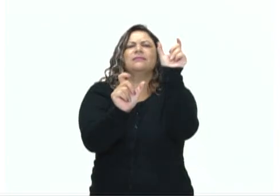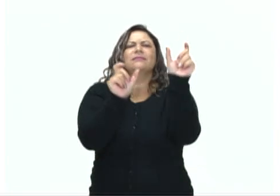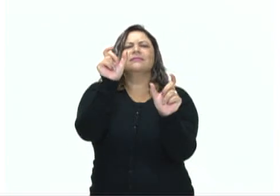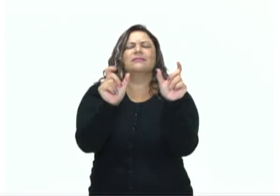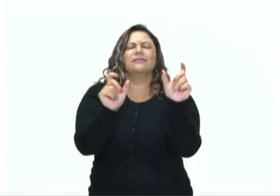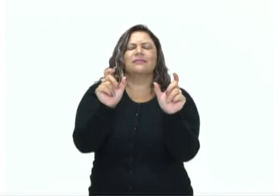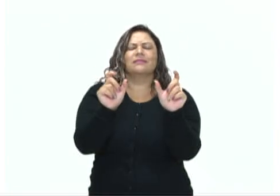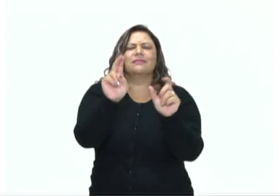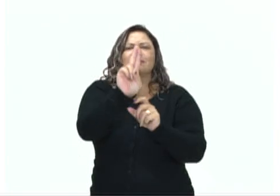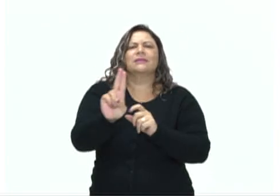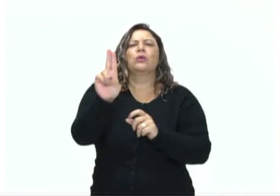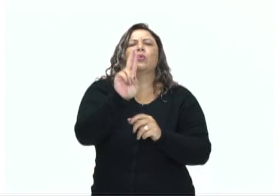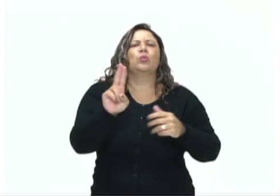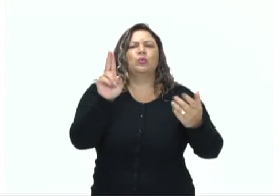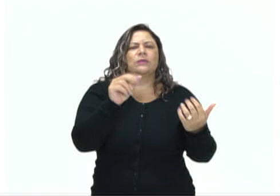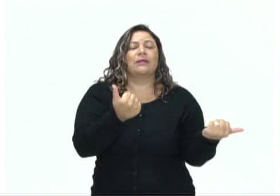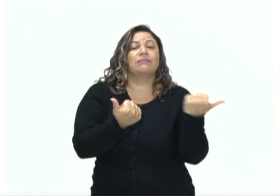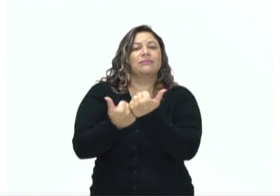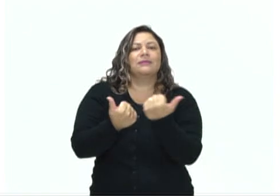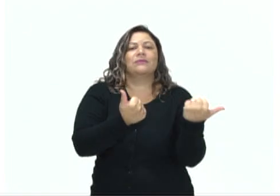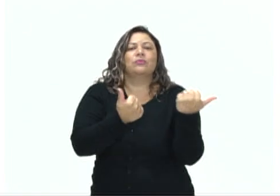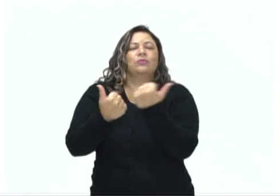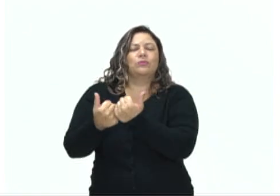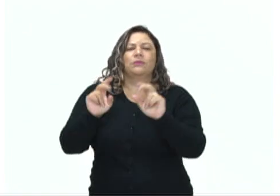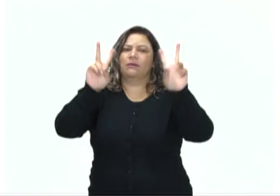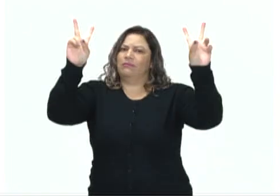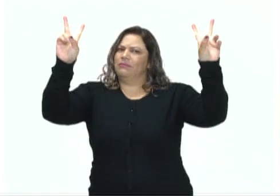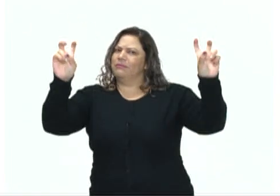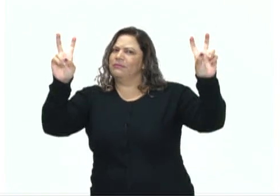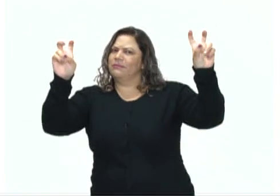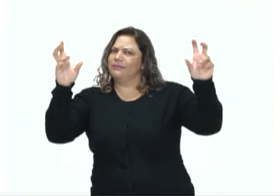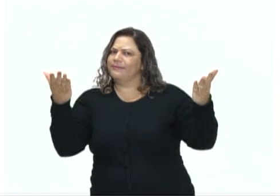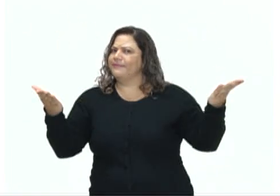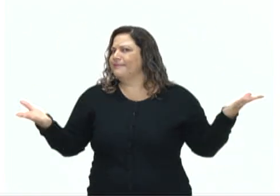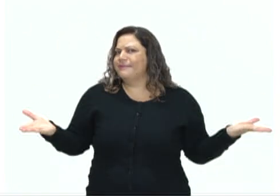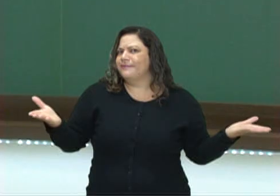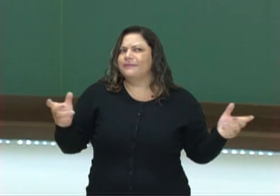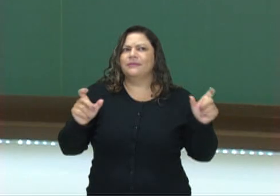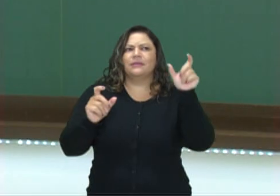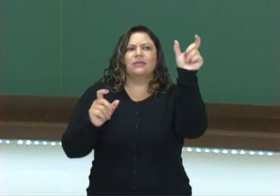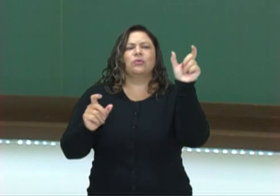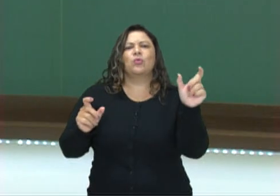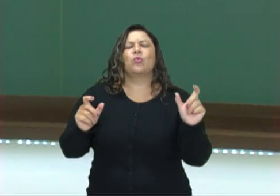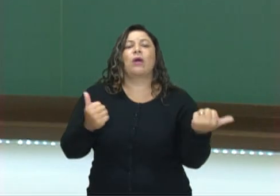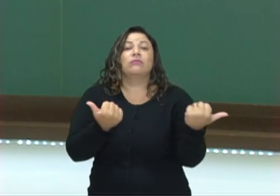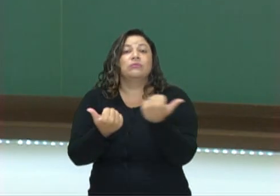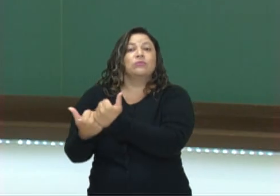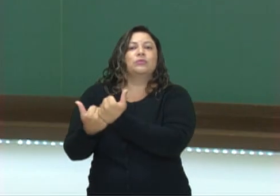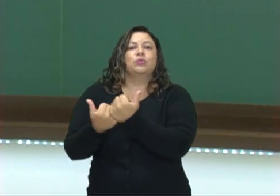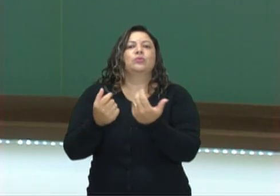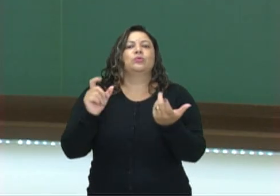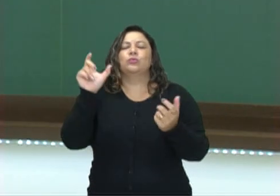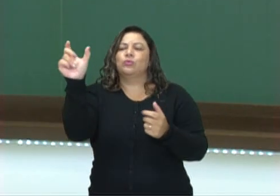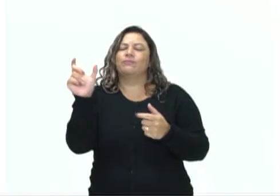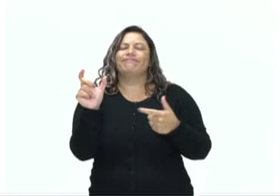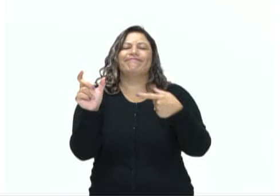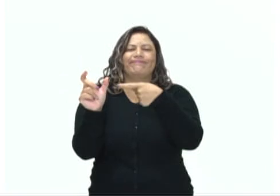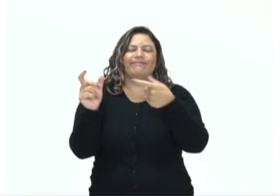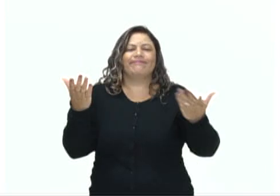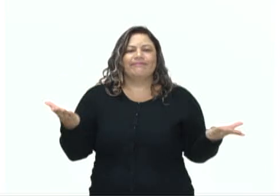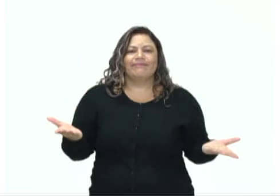para realizar a substituição do termo em destaque? Quais palavras substituem casamento?